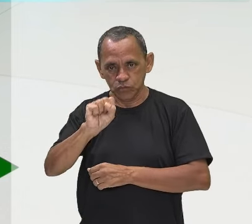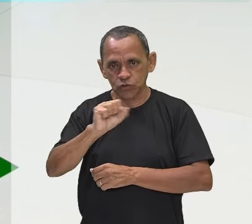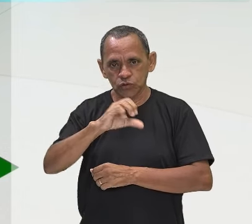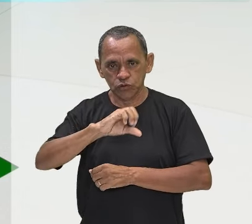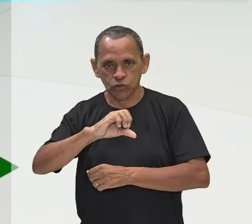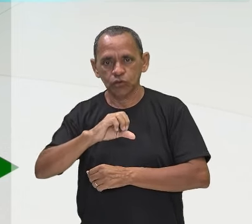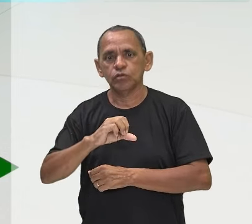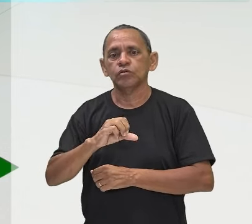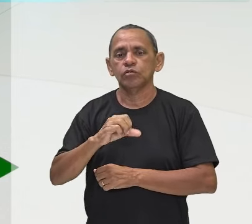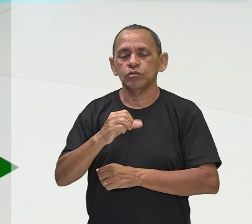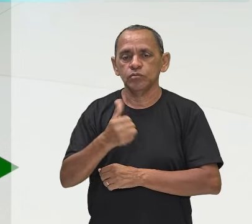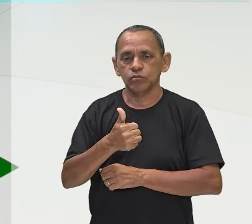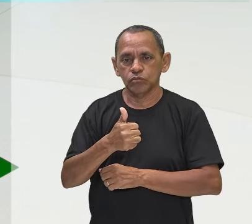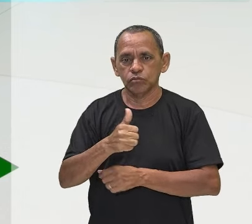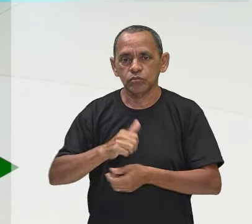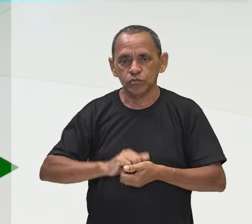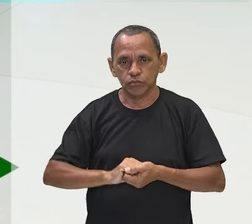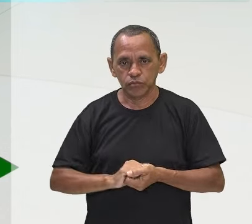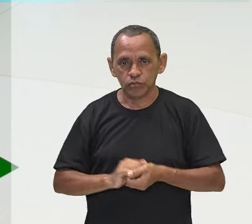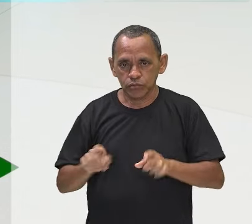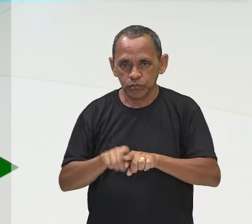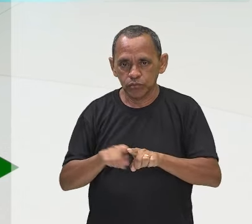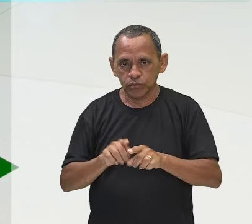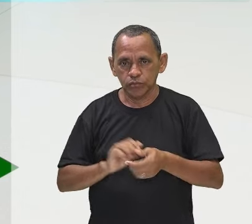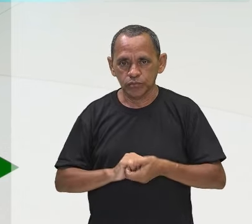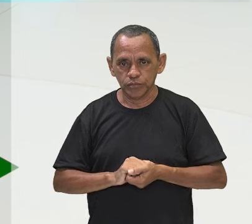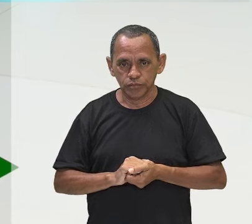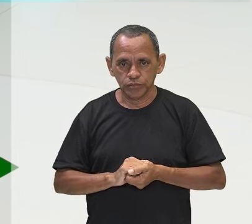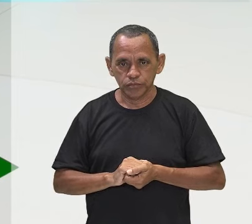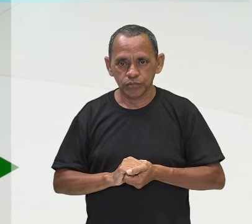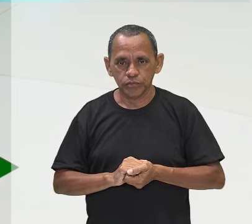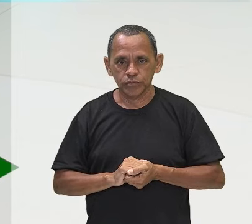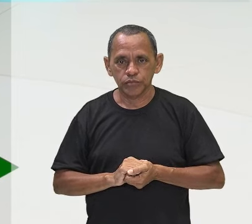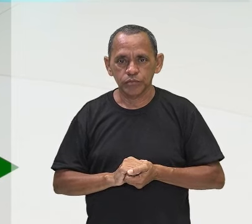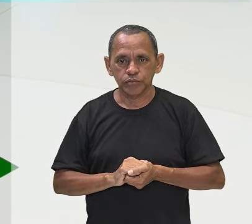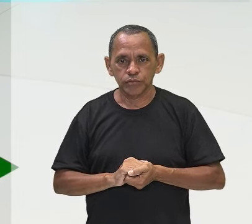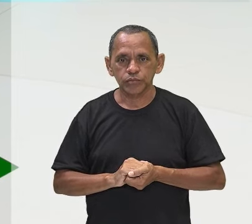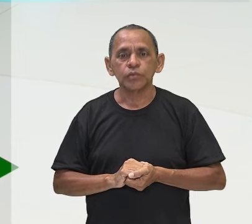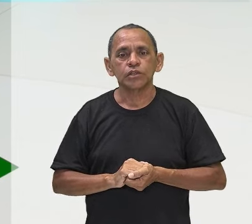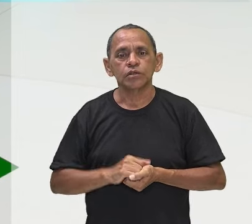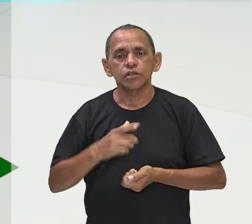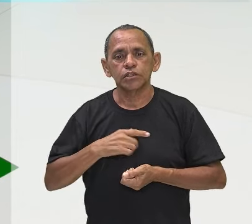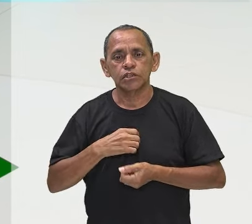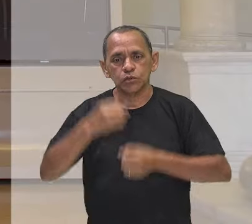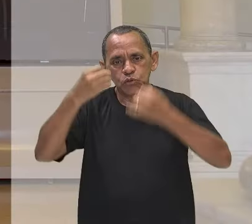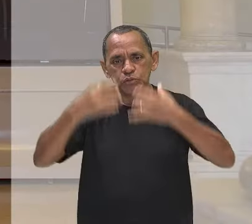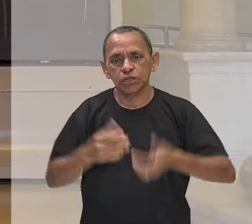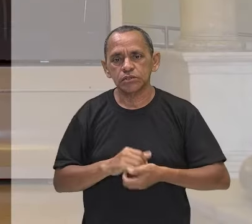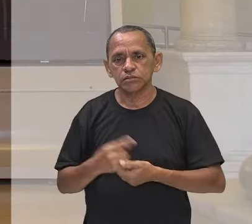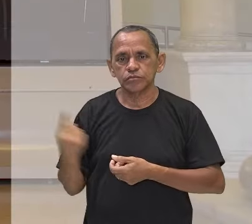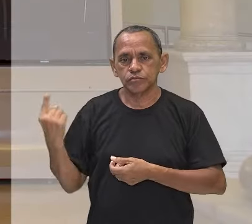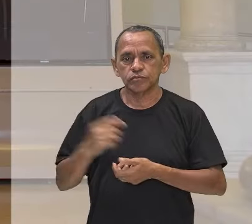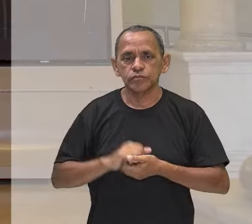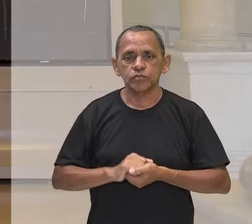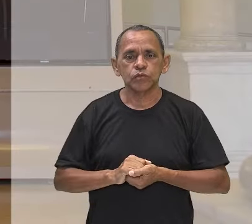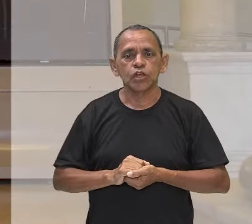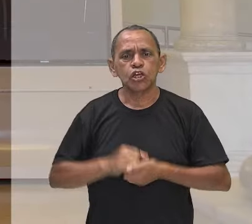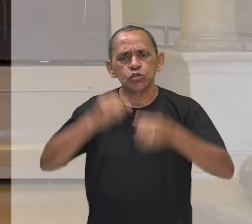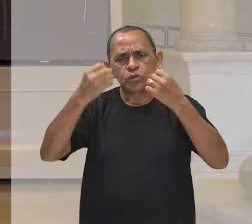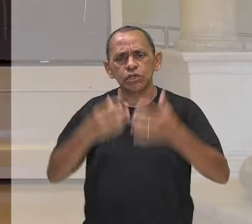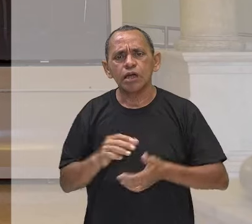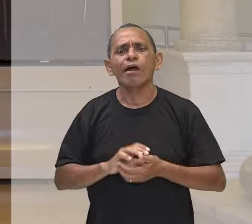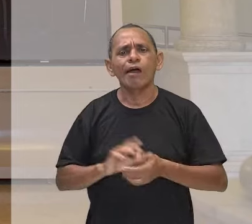estava acontecendo no Brasil à época, eu quero que vocês acompanhem comigo uma explicação aí. Vamos falar do contexto